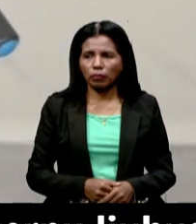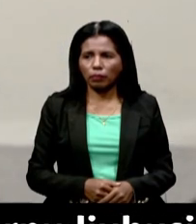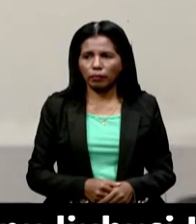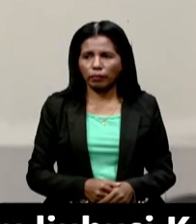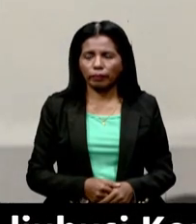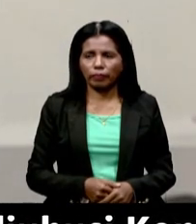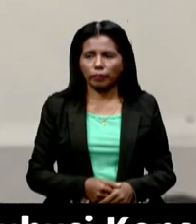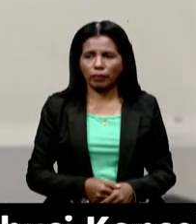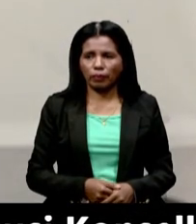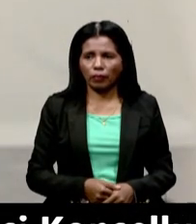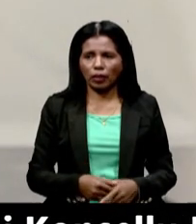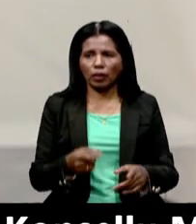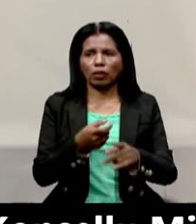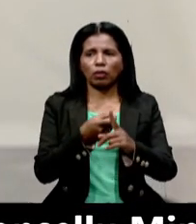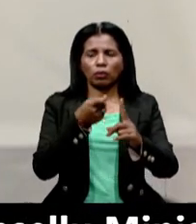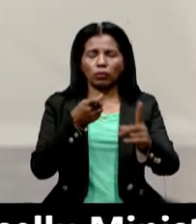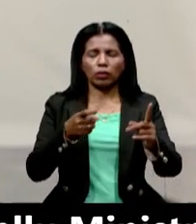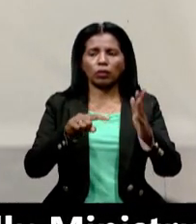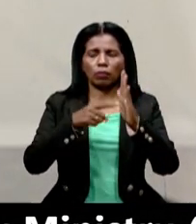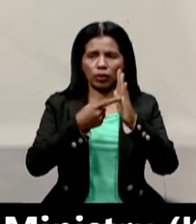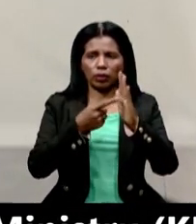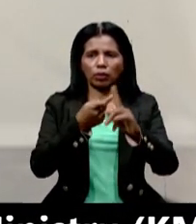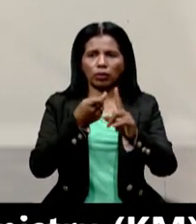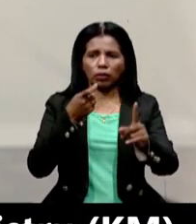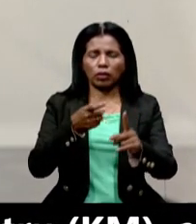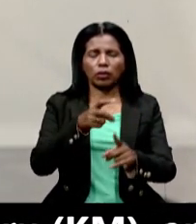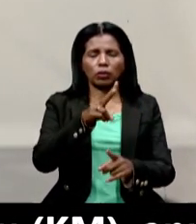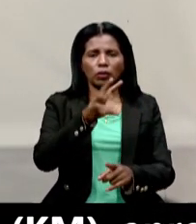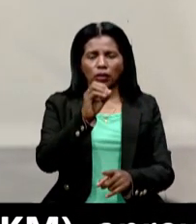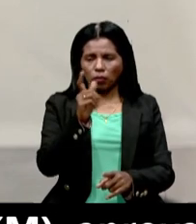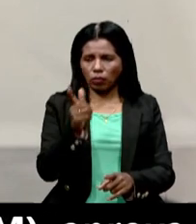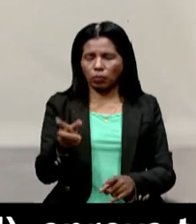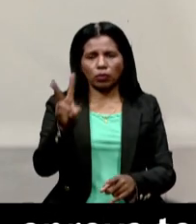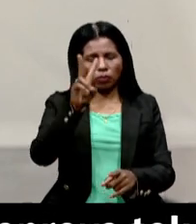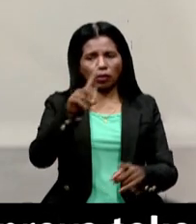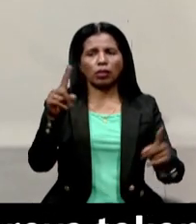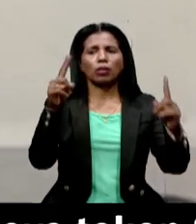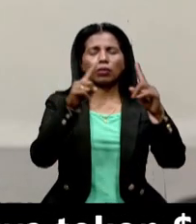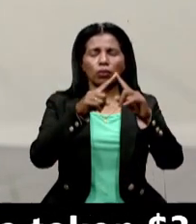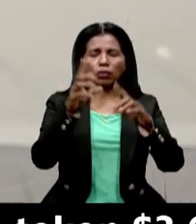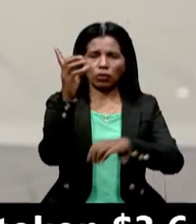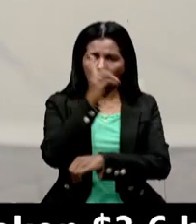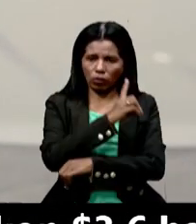Nebe husi a hu husi 2022 to uhin loro.